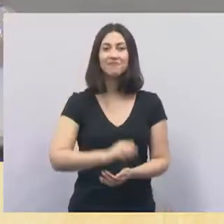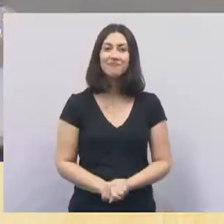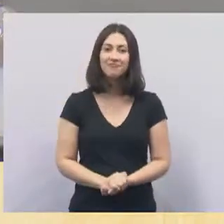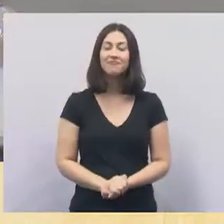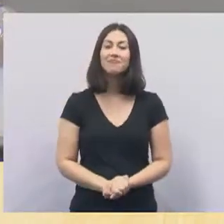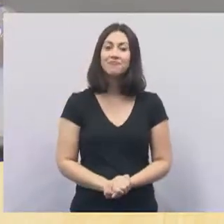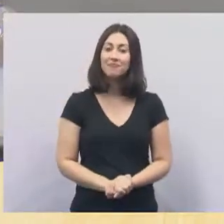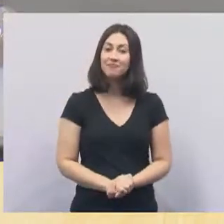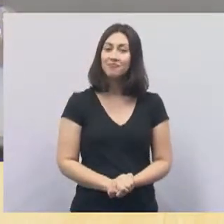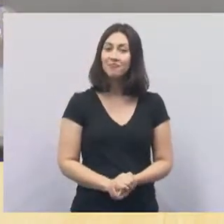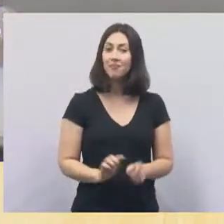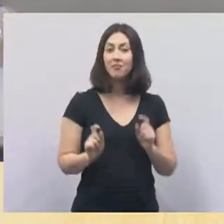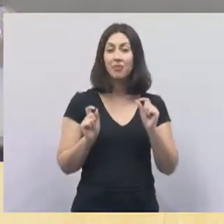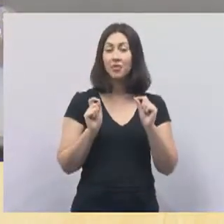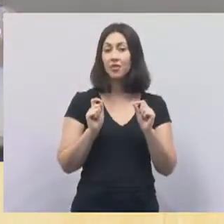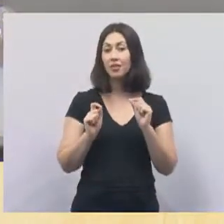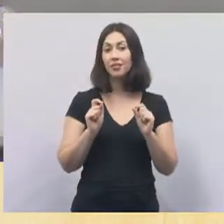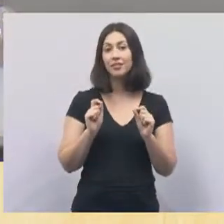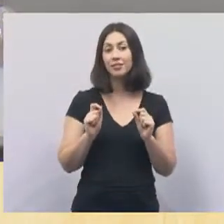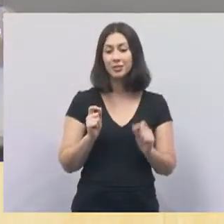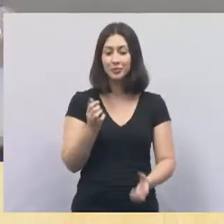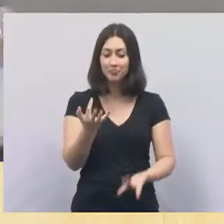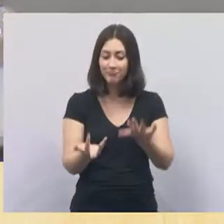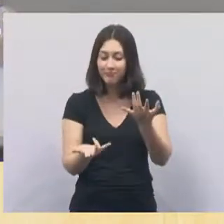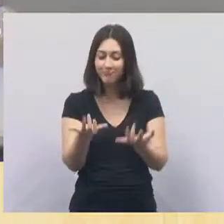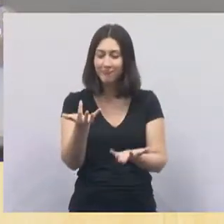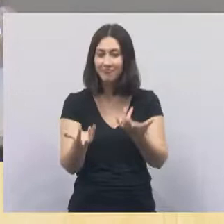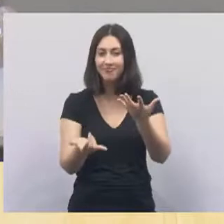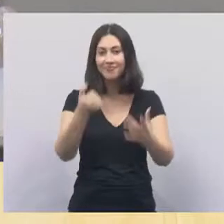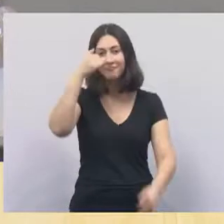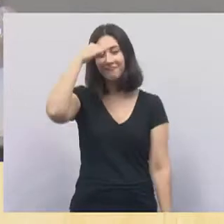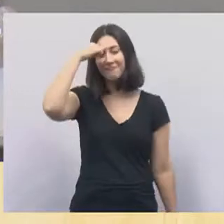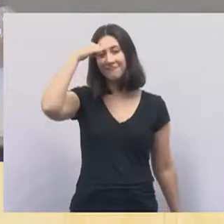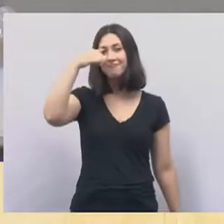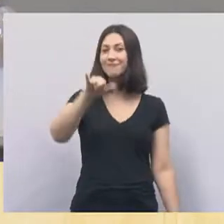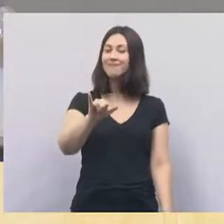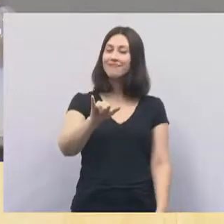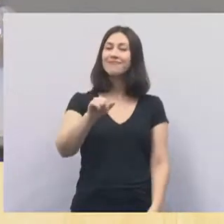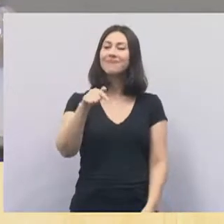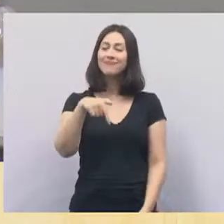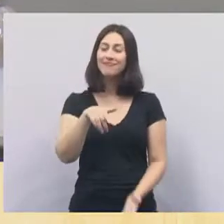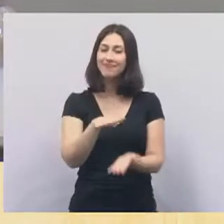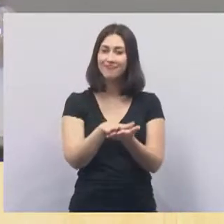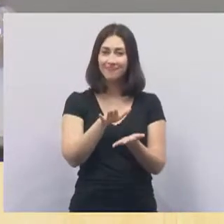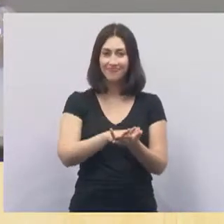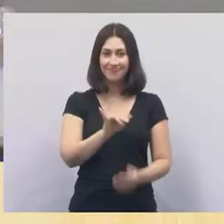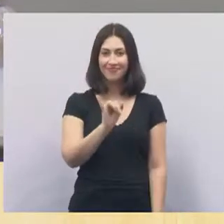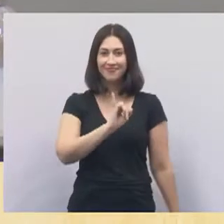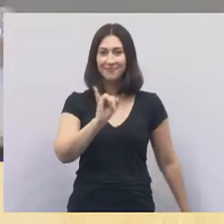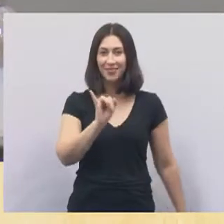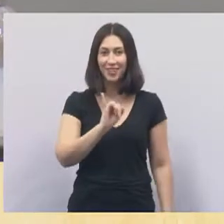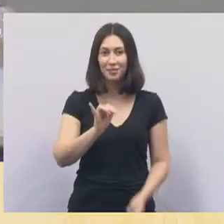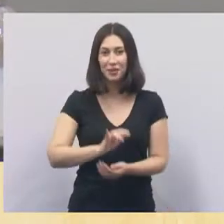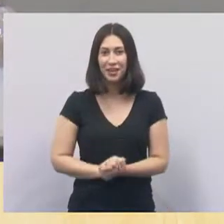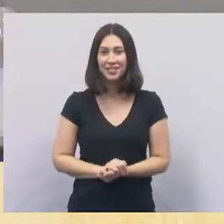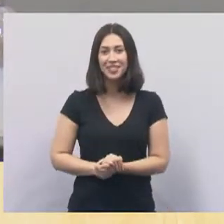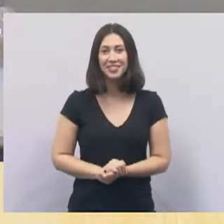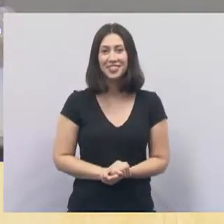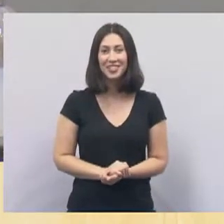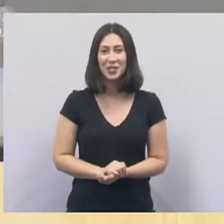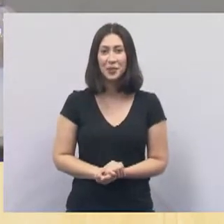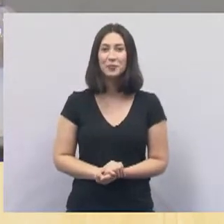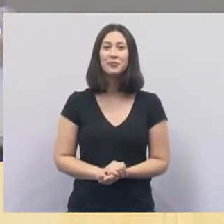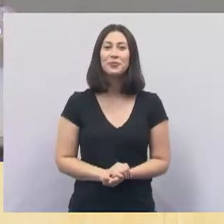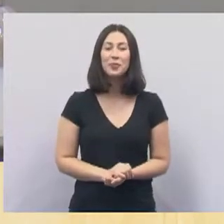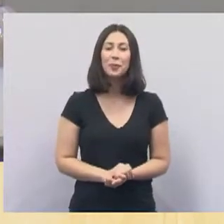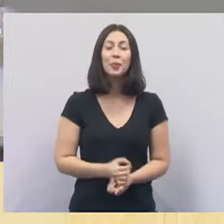para poder combater a queimada no município de Jacareí e